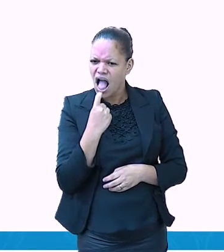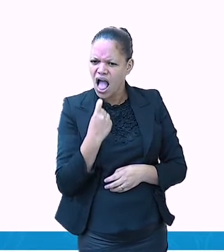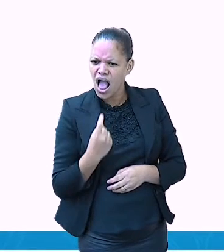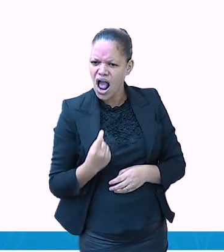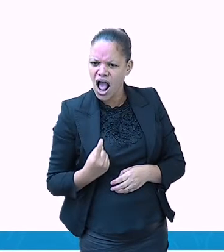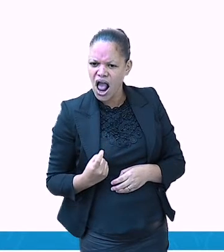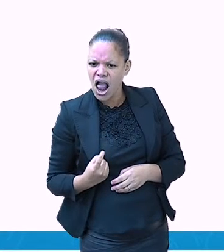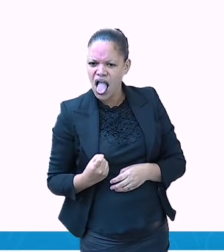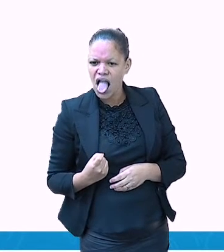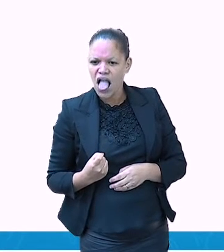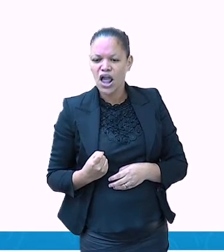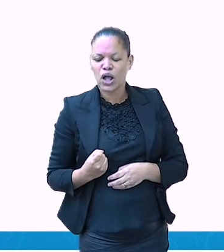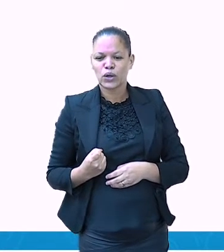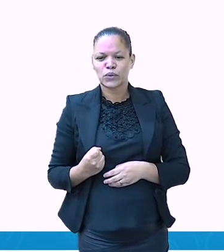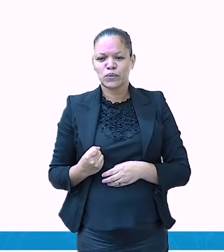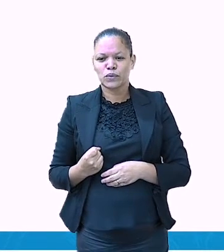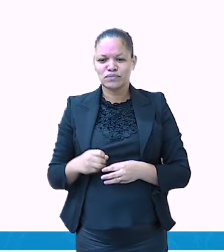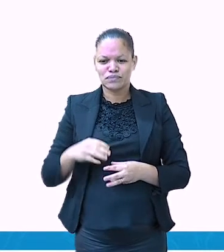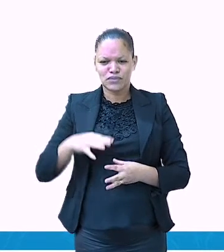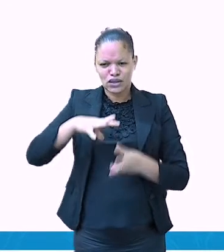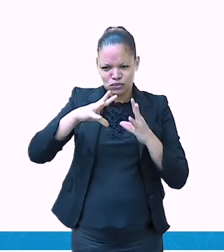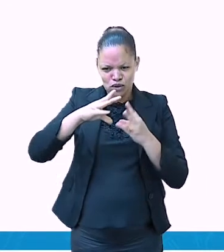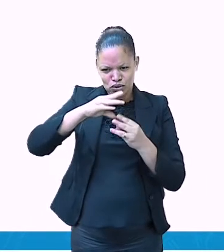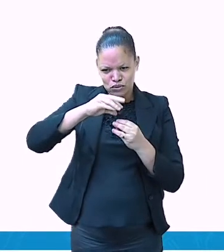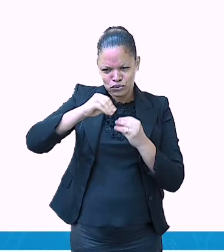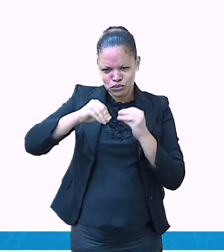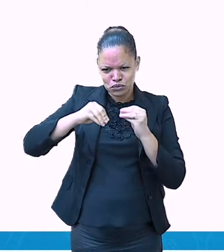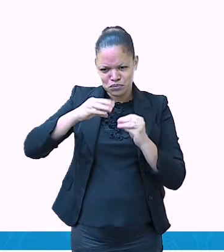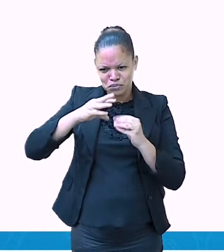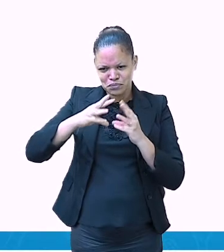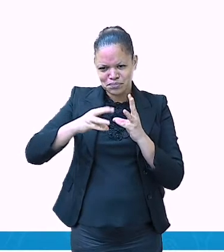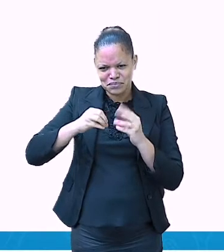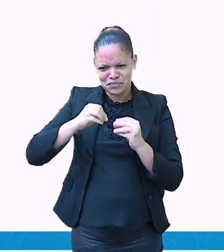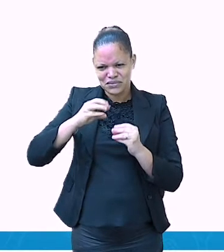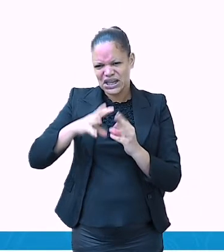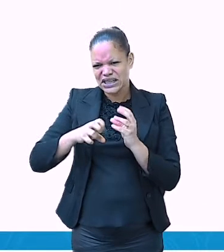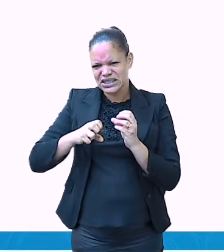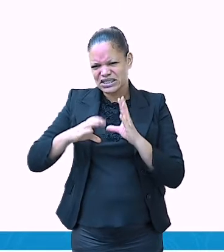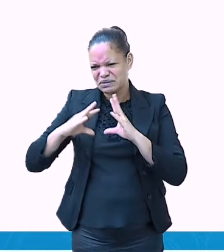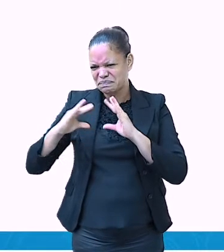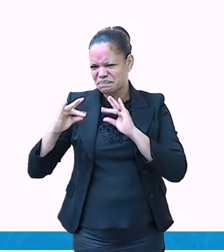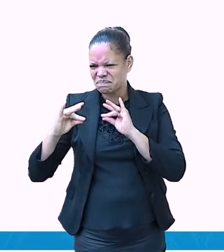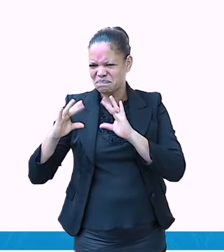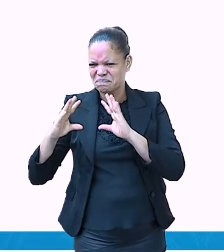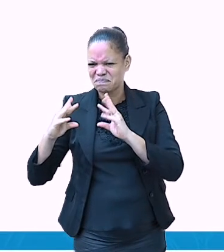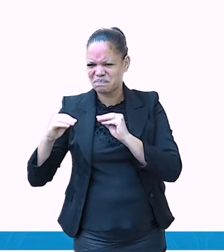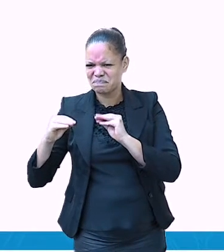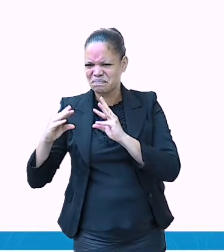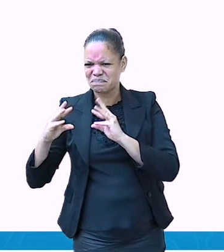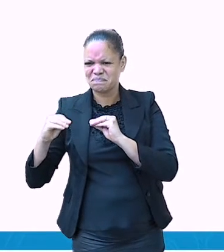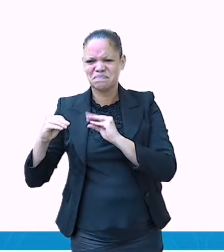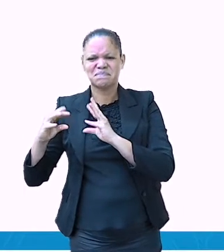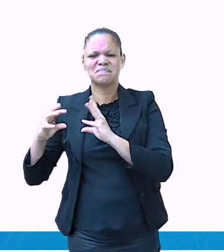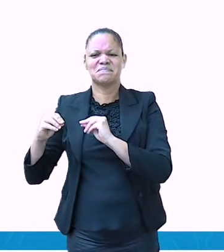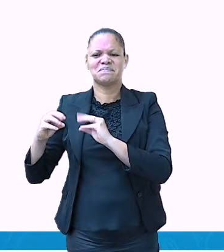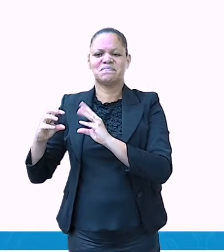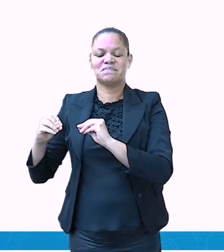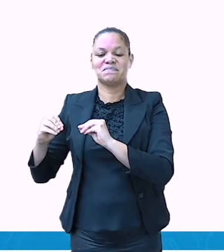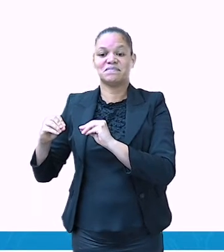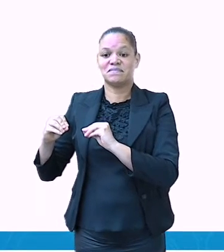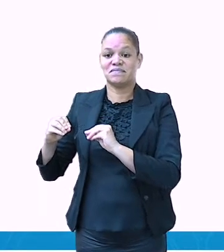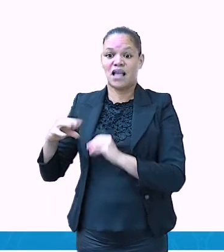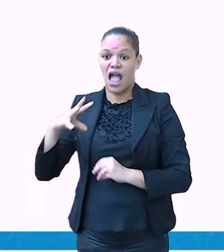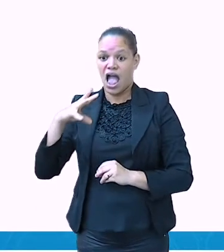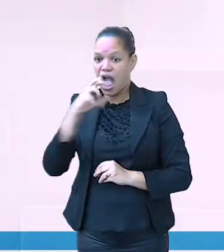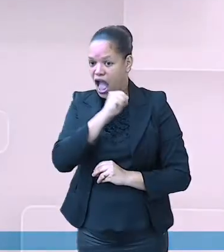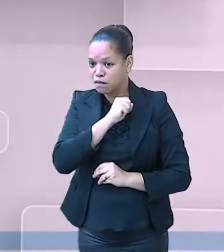por isso, ele consegue pegar a presa, o animal de longe e muito rápido. E eles